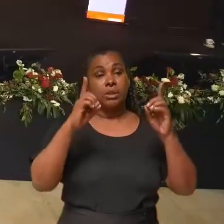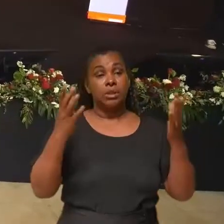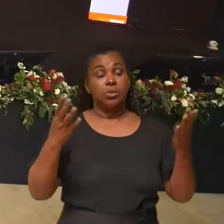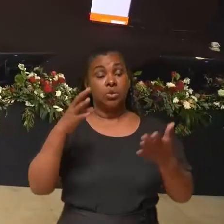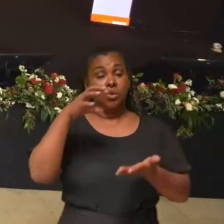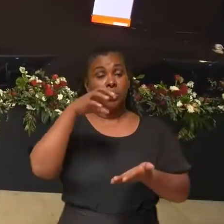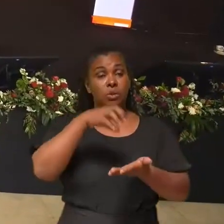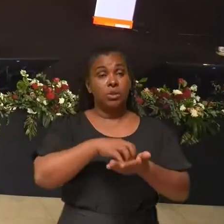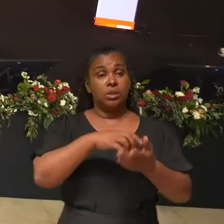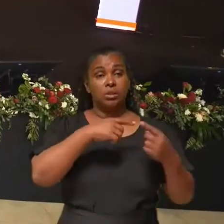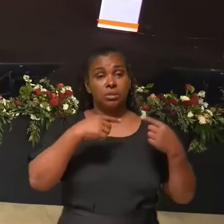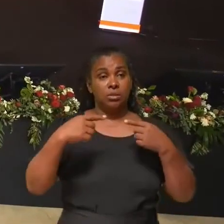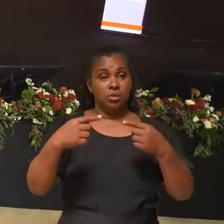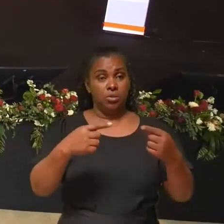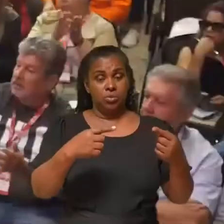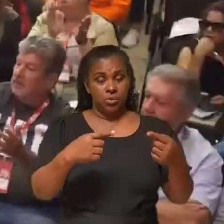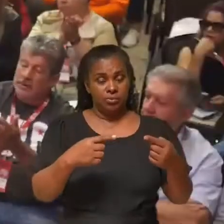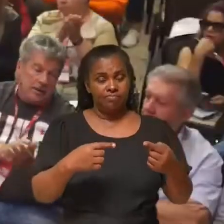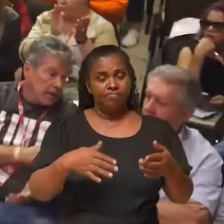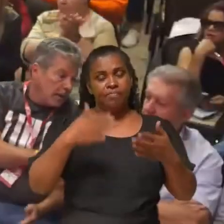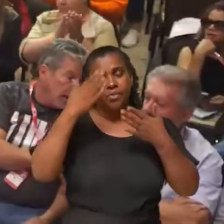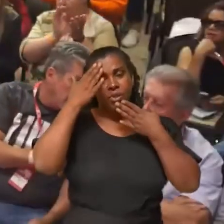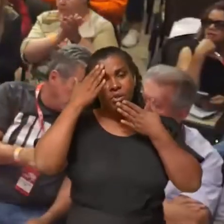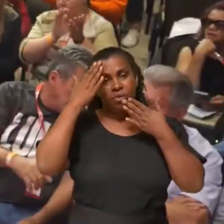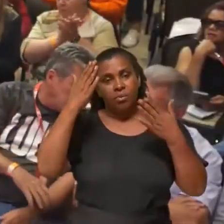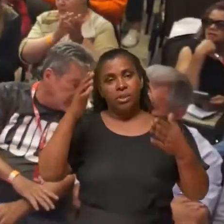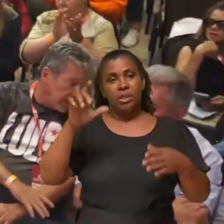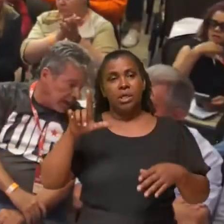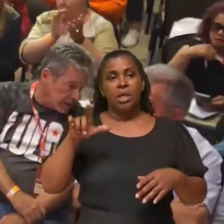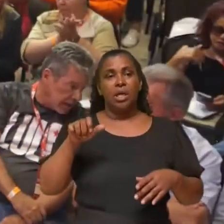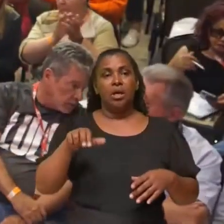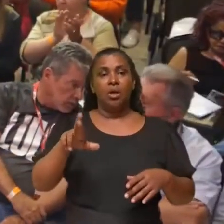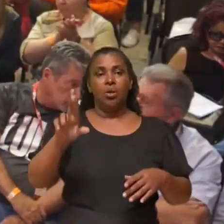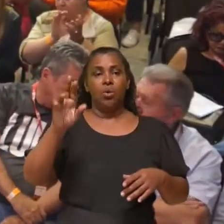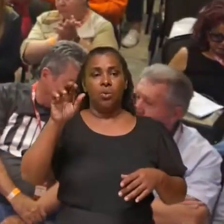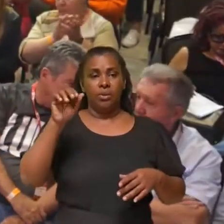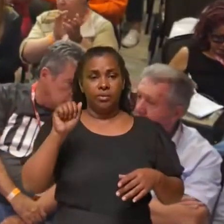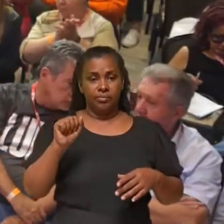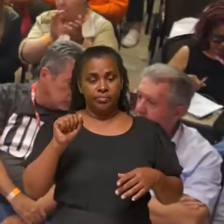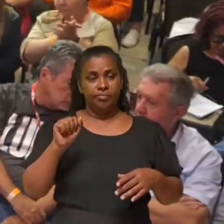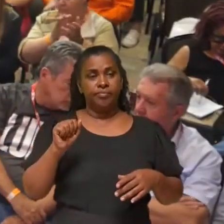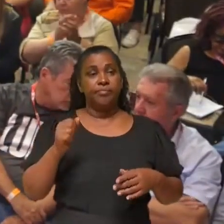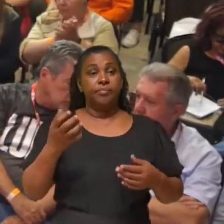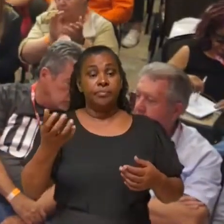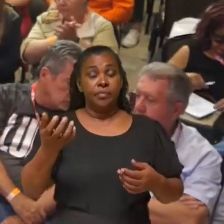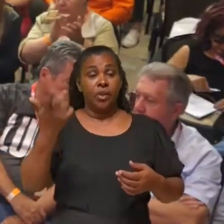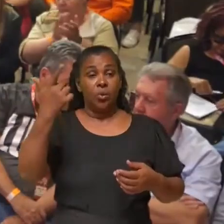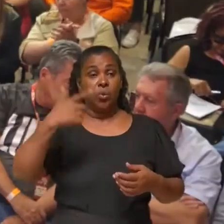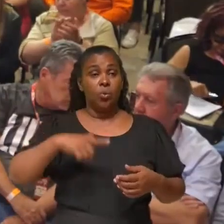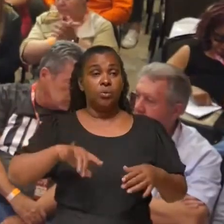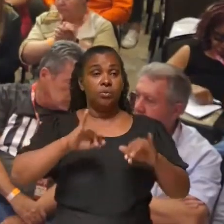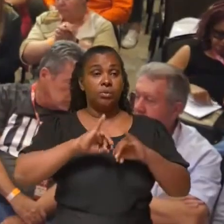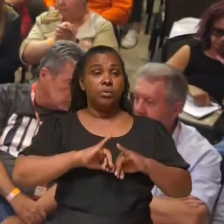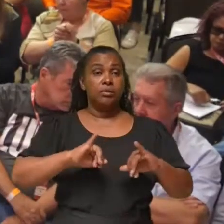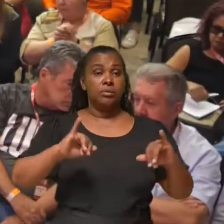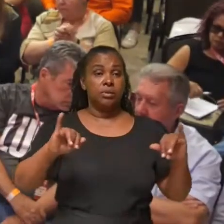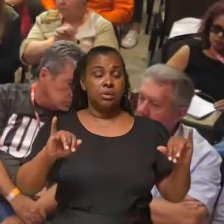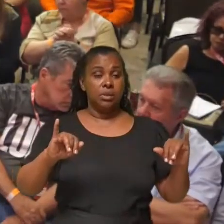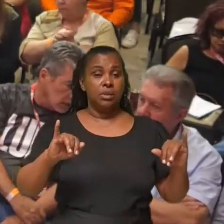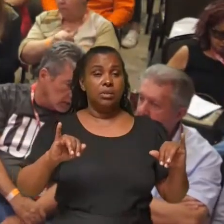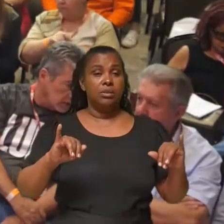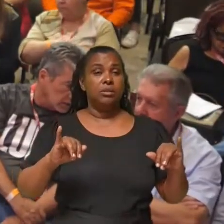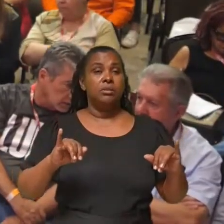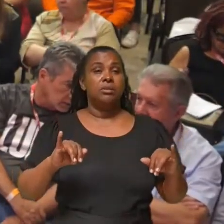Muito obrigado, Laura. Quero reforçar aqui que estão abertas